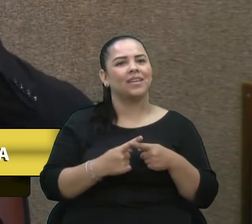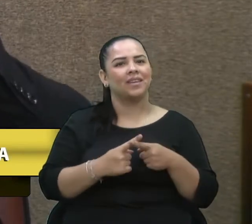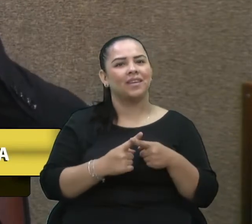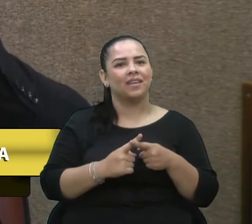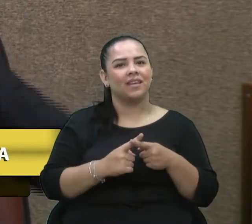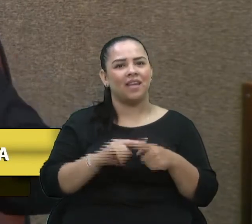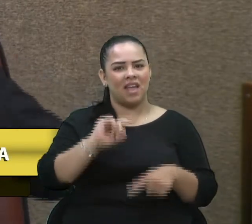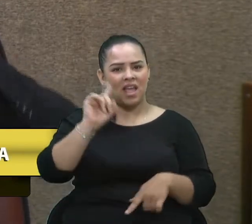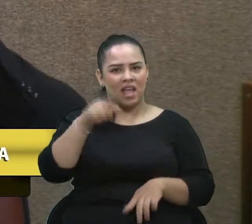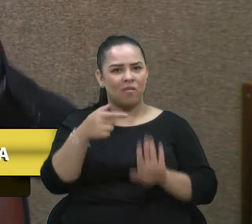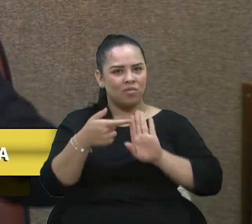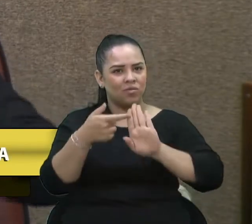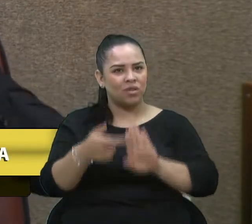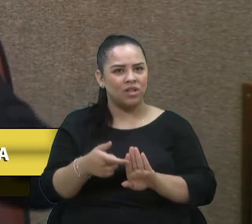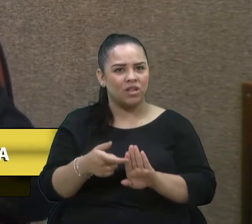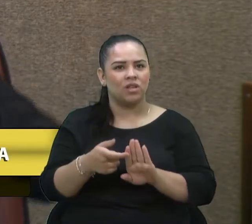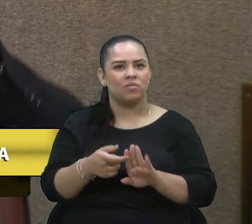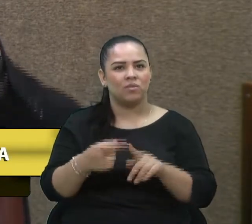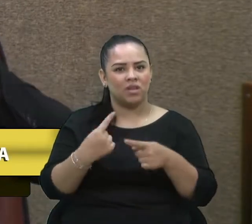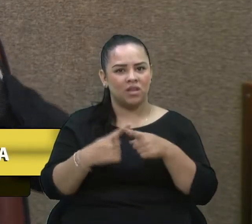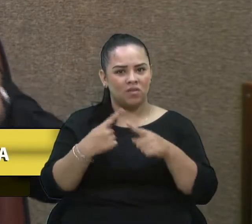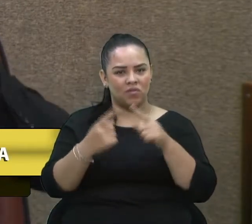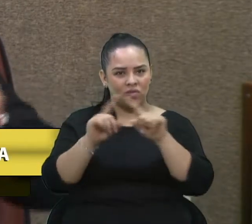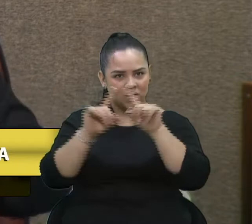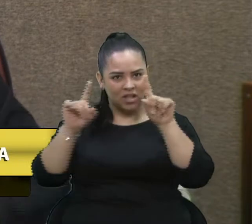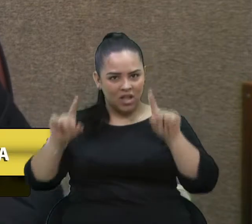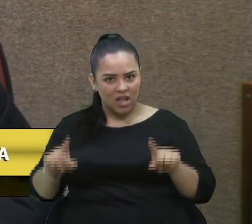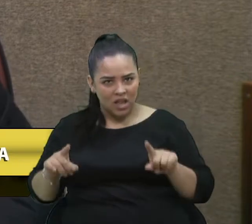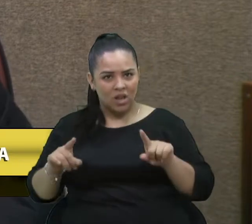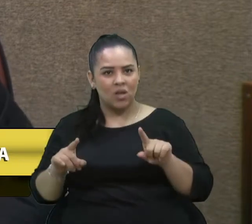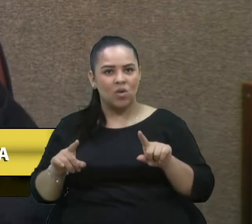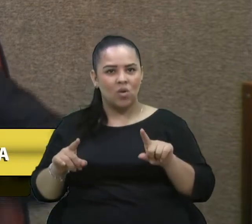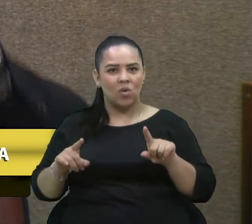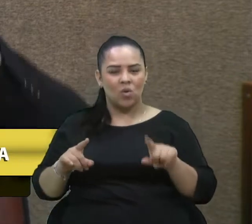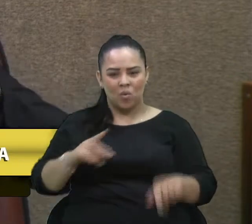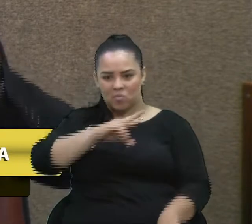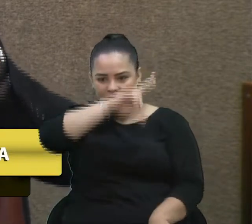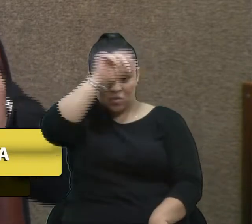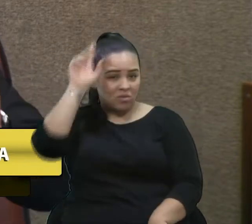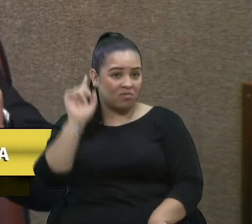o funcionalismo público não funciona mais, que as